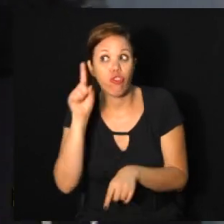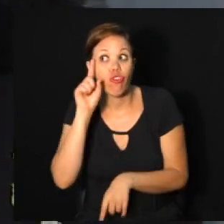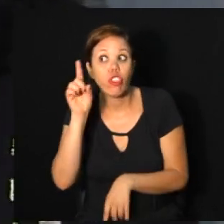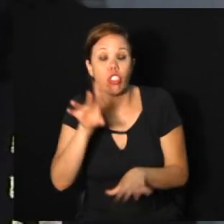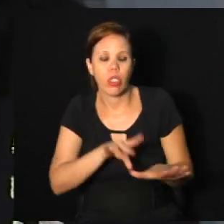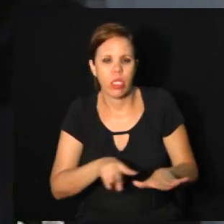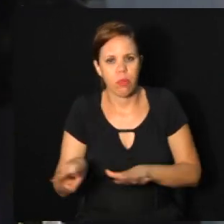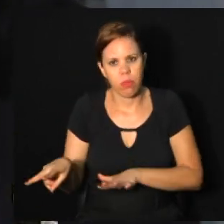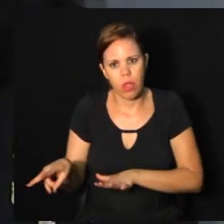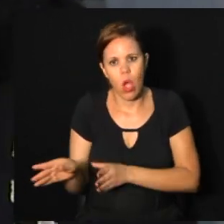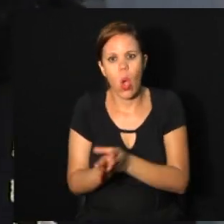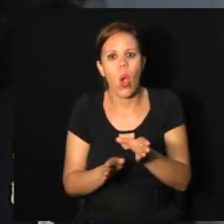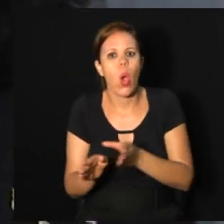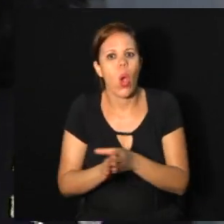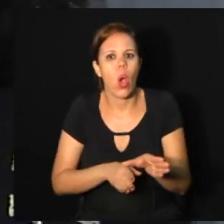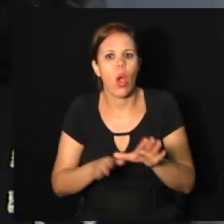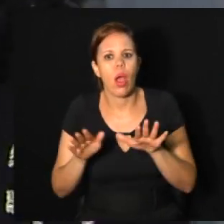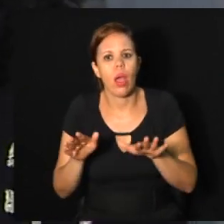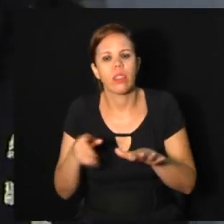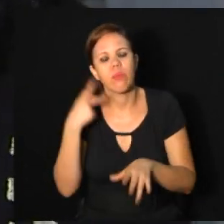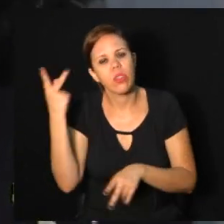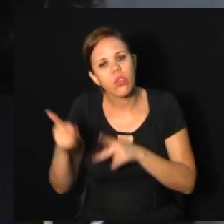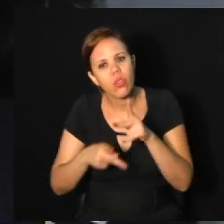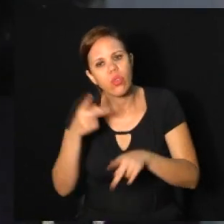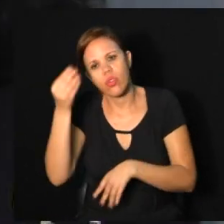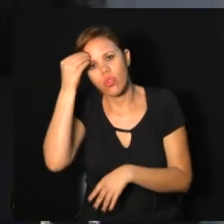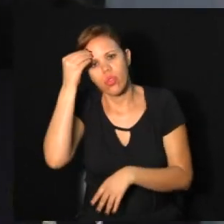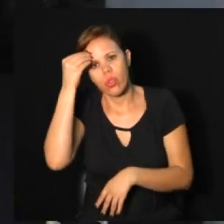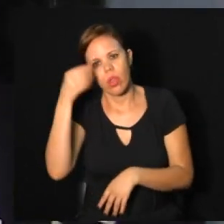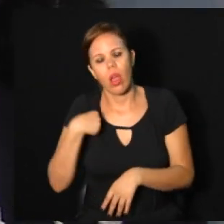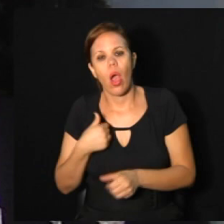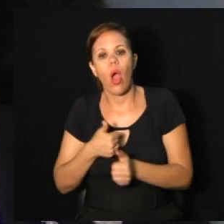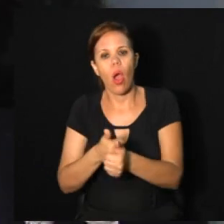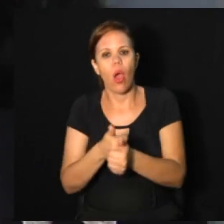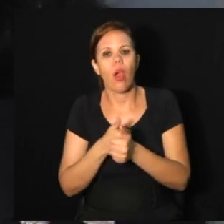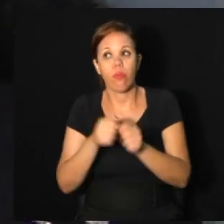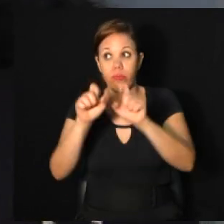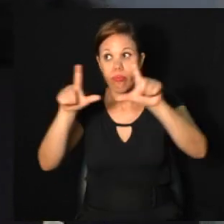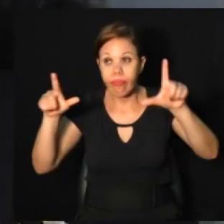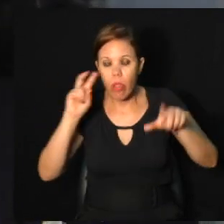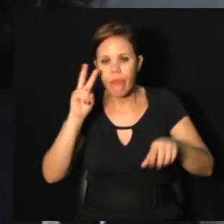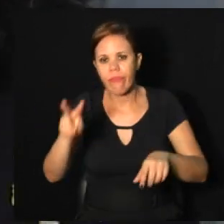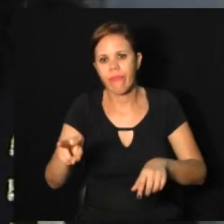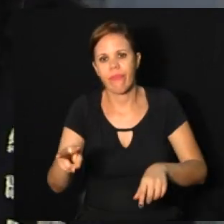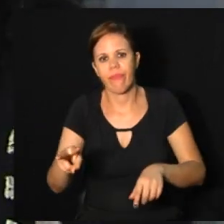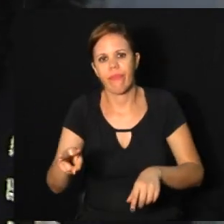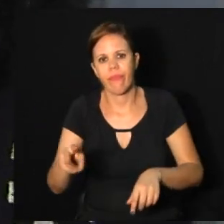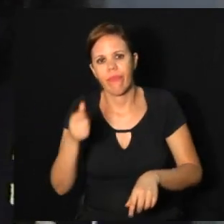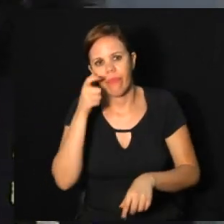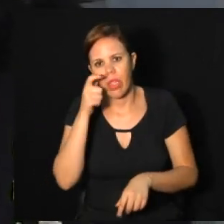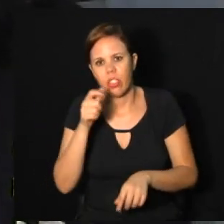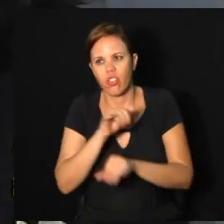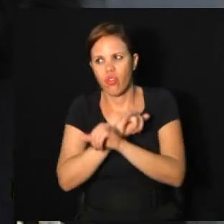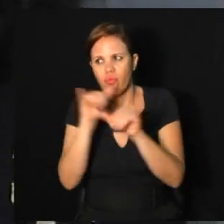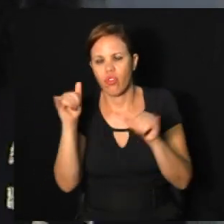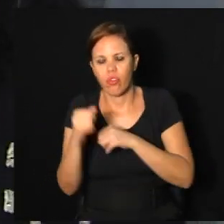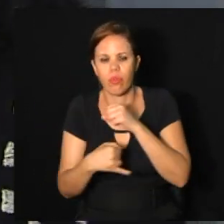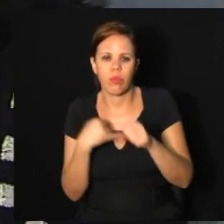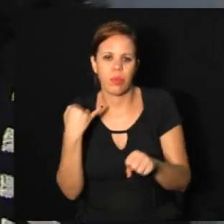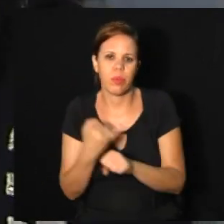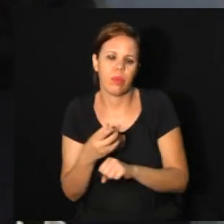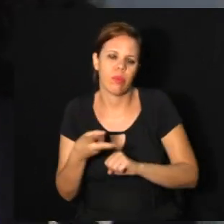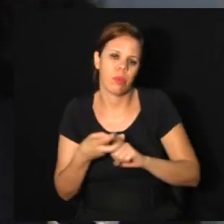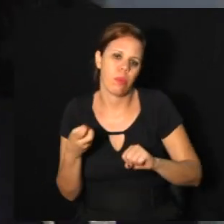semana e a orientação que fica para o trabalhador realmente é de acompanhar os nossos painéis de vagas, né, as vagas que são divulgadas aí no site, nos